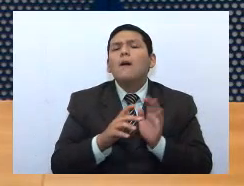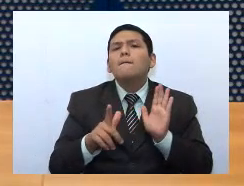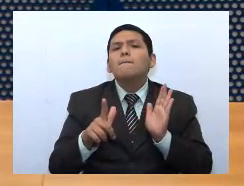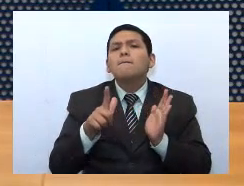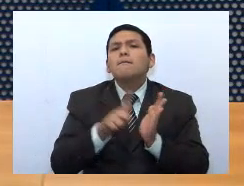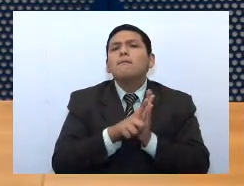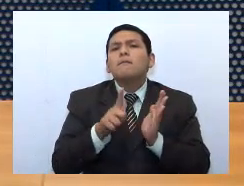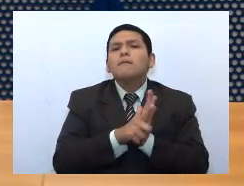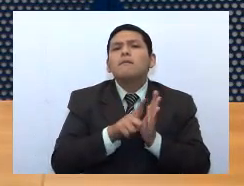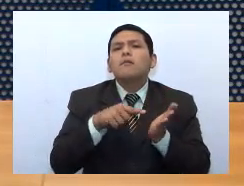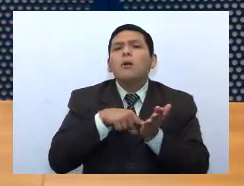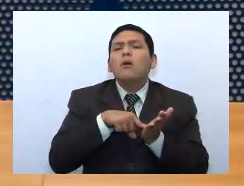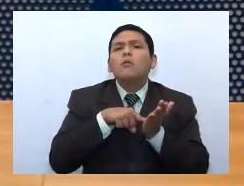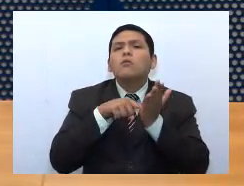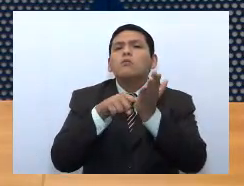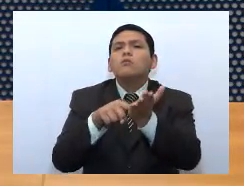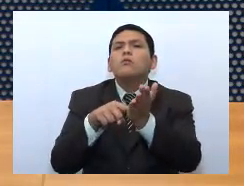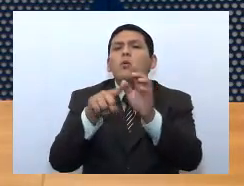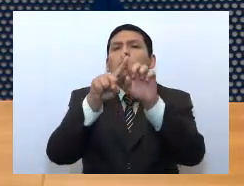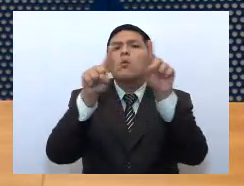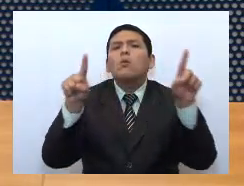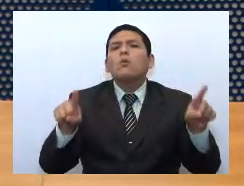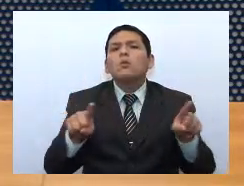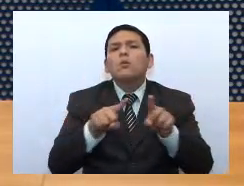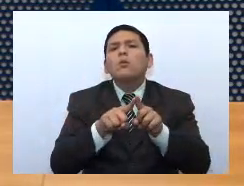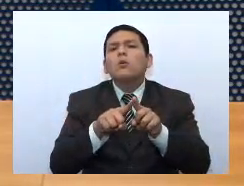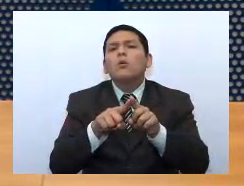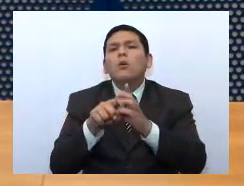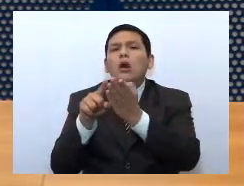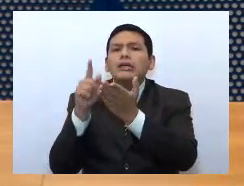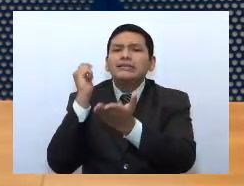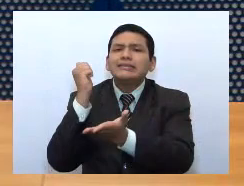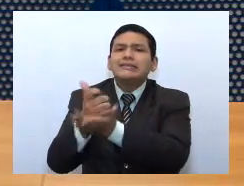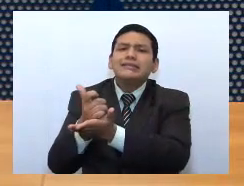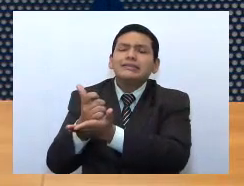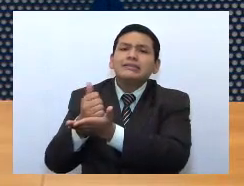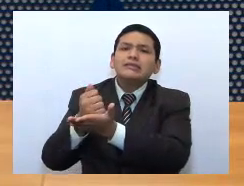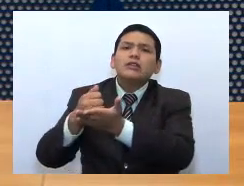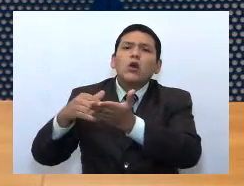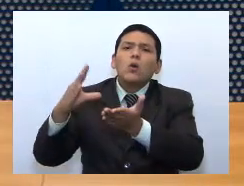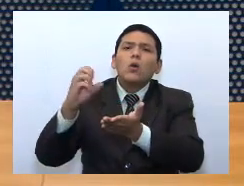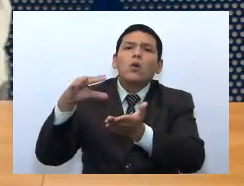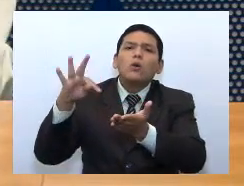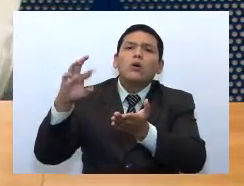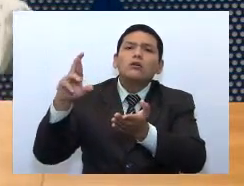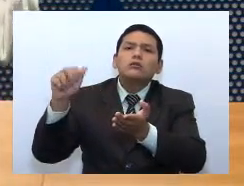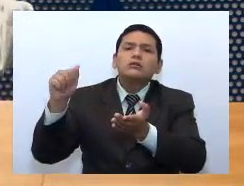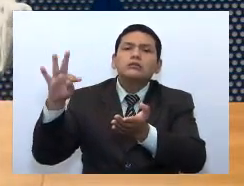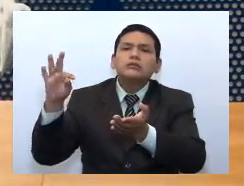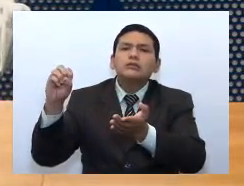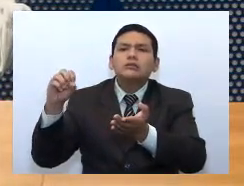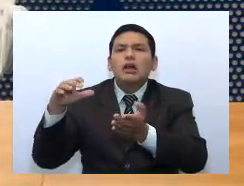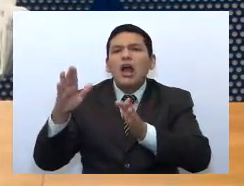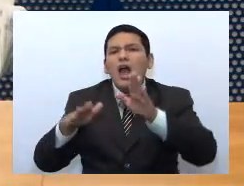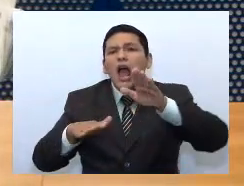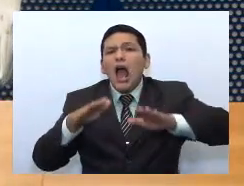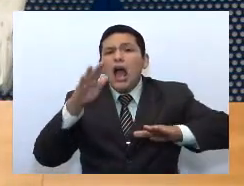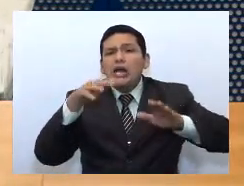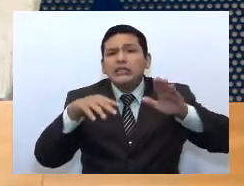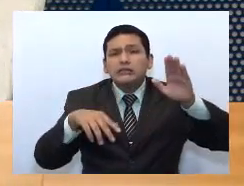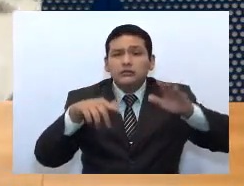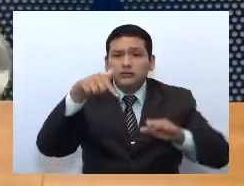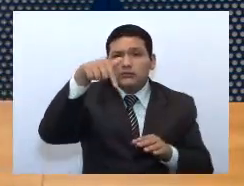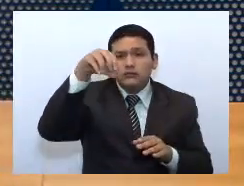pagamento e os contratos, que onde até 70% podemos gastar da folha de